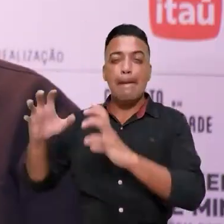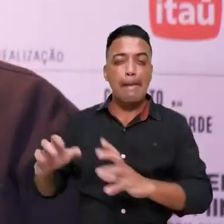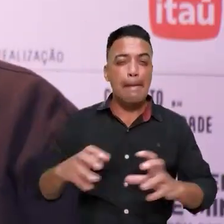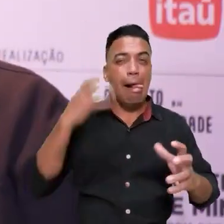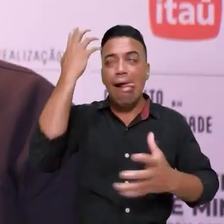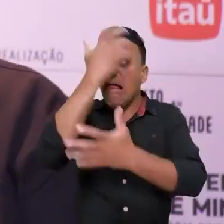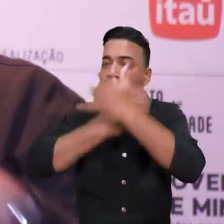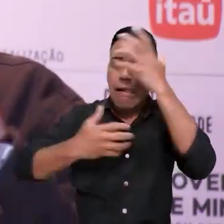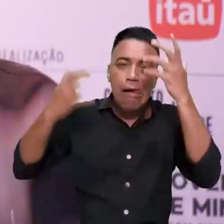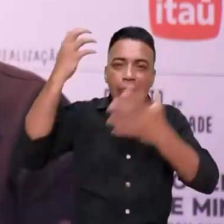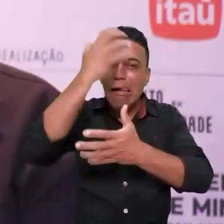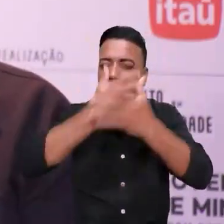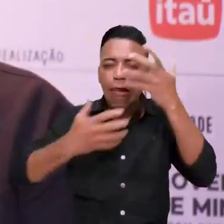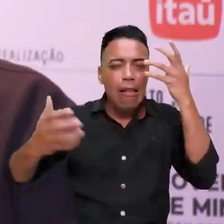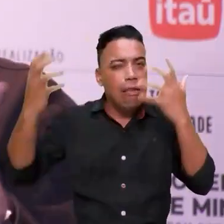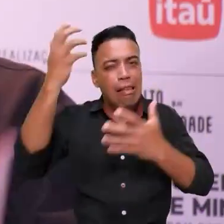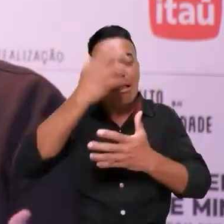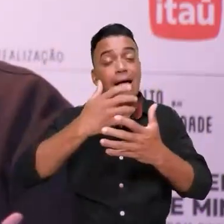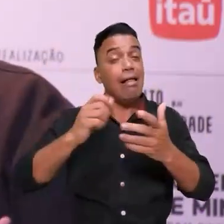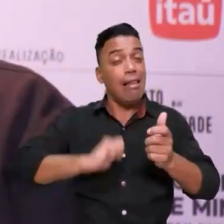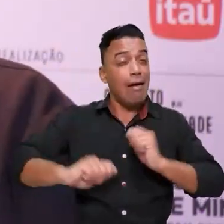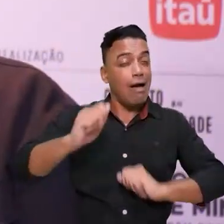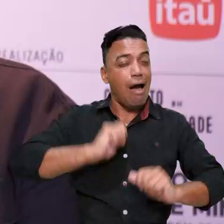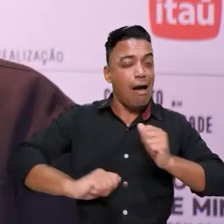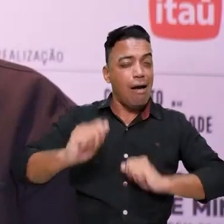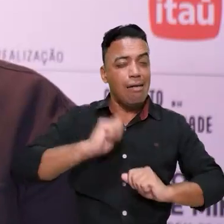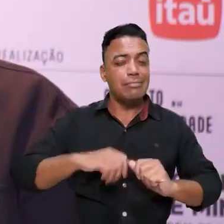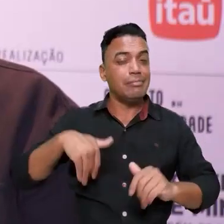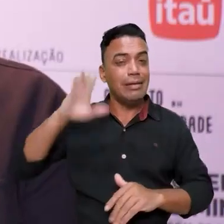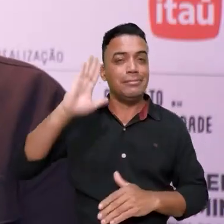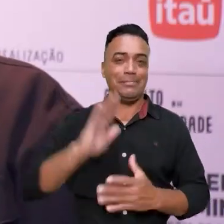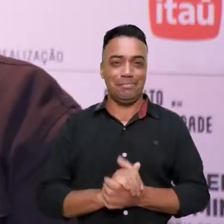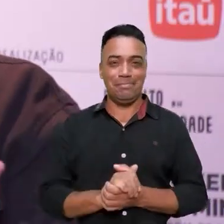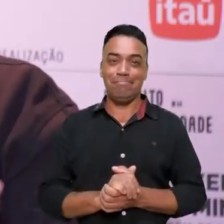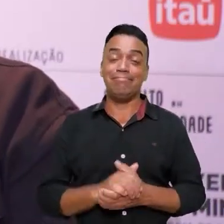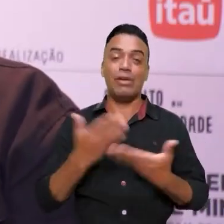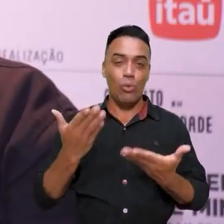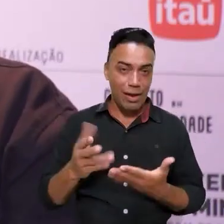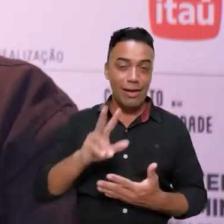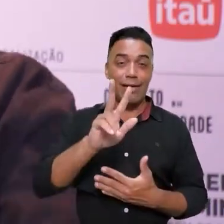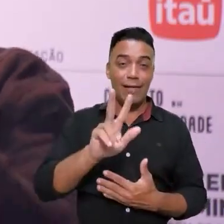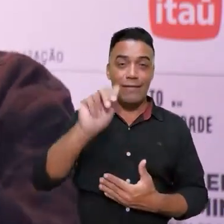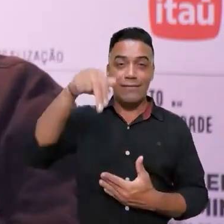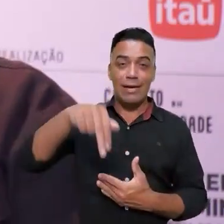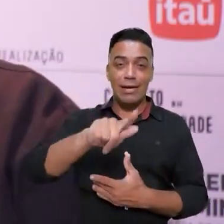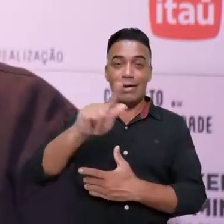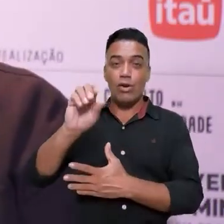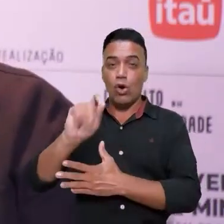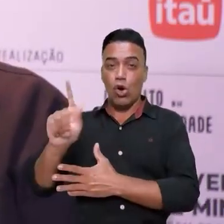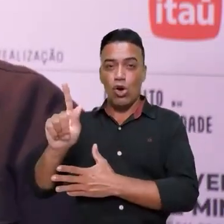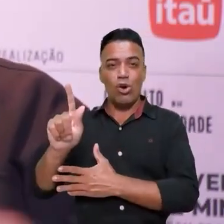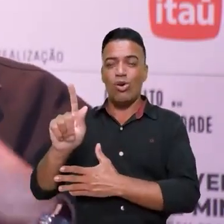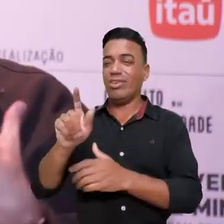muito perturbado, muito inquieto, muito levado. E E ele, então, resolve ficar